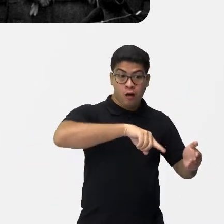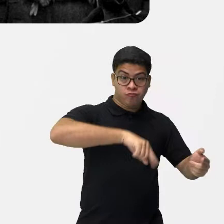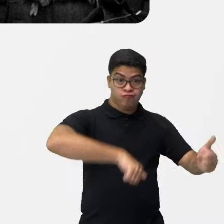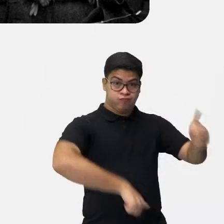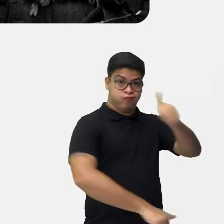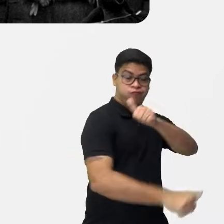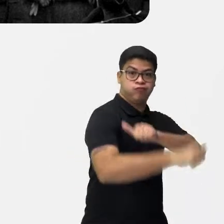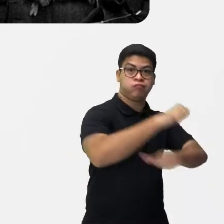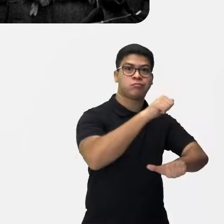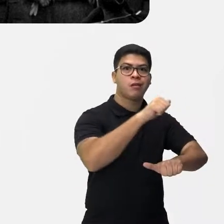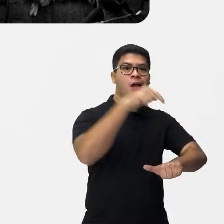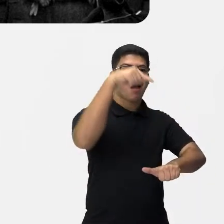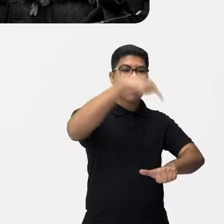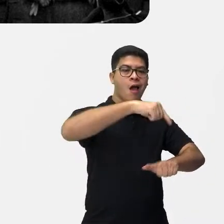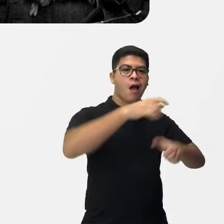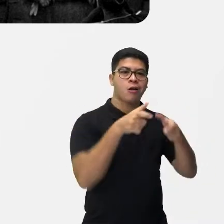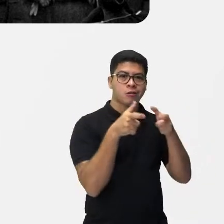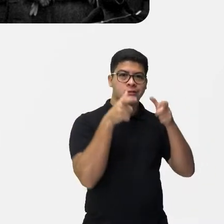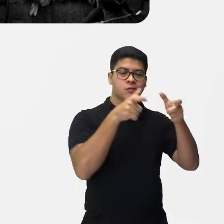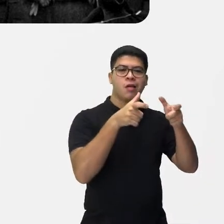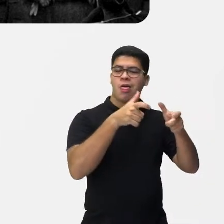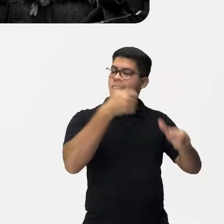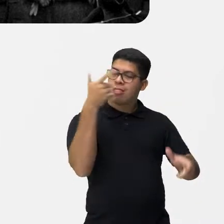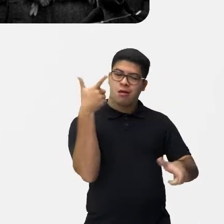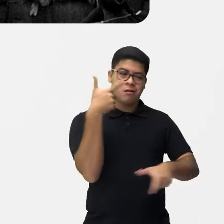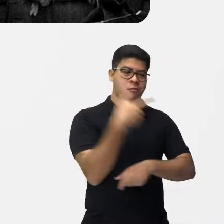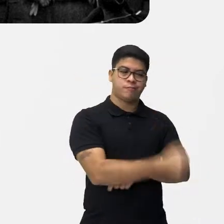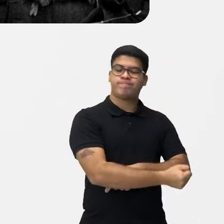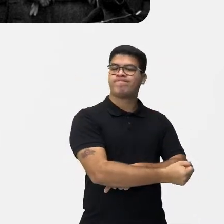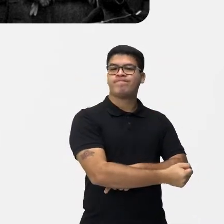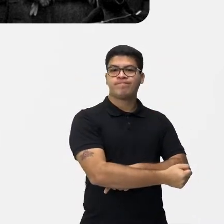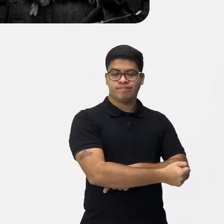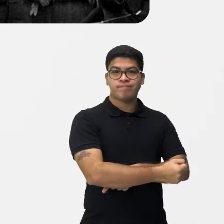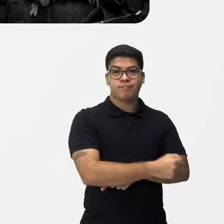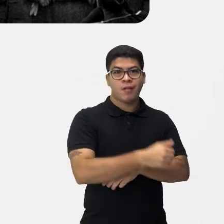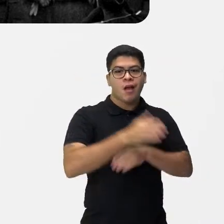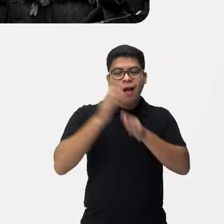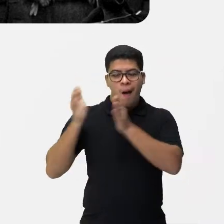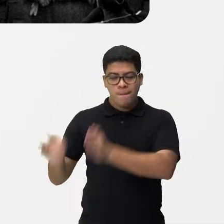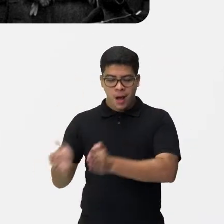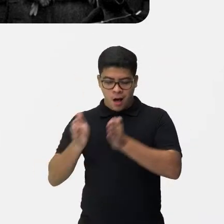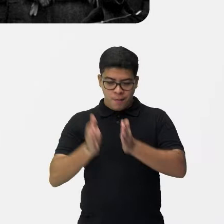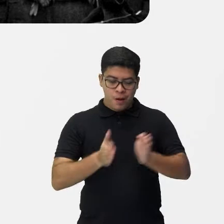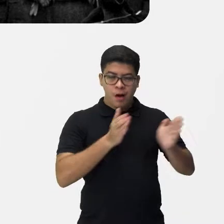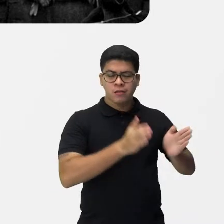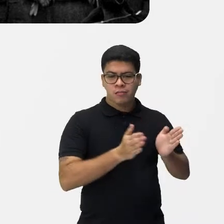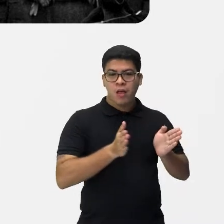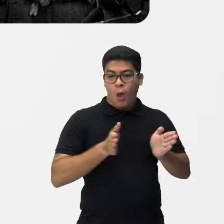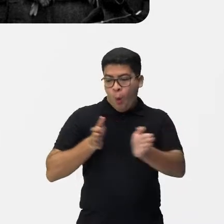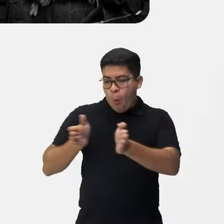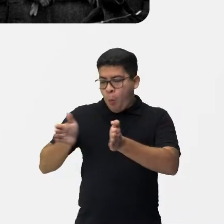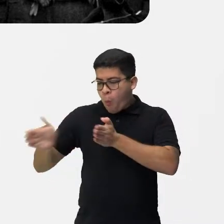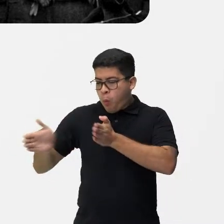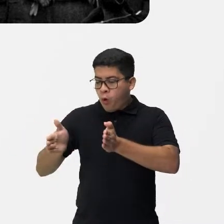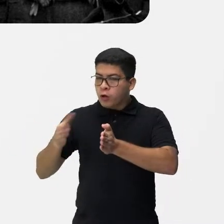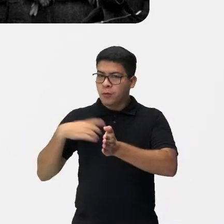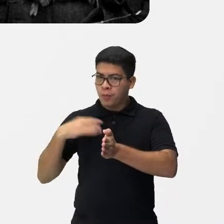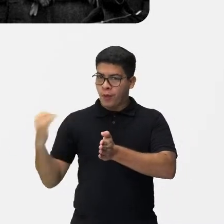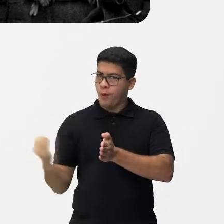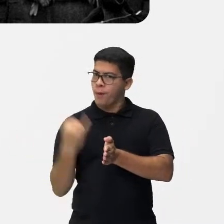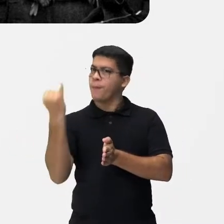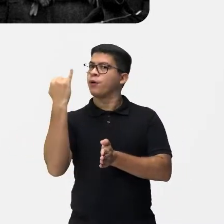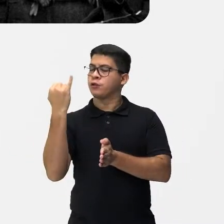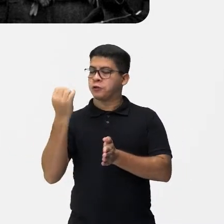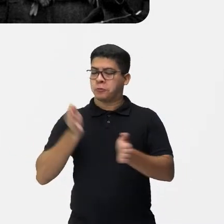a fase em que o eixo é derrotado, certo? Mas até lá nós vamos ter aqui alguns momentos importantes que eu vou trazer para